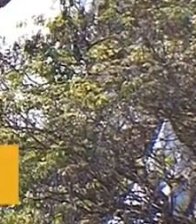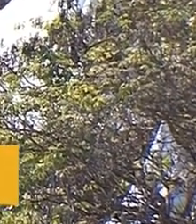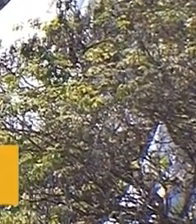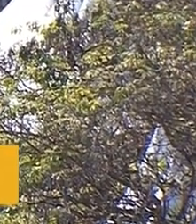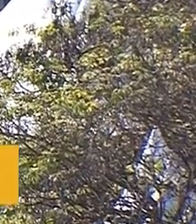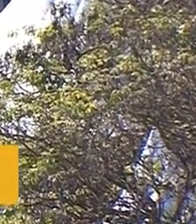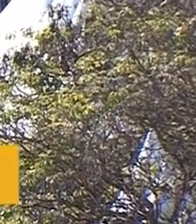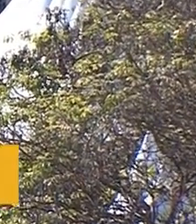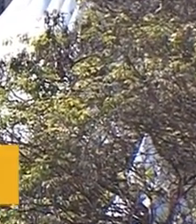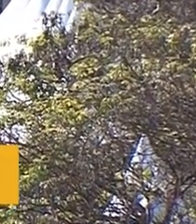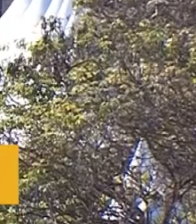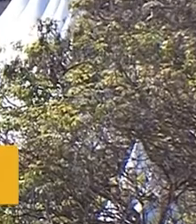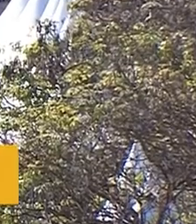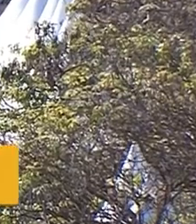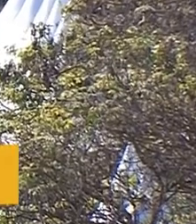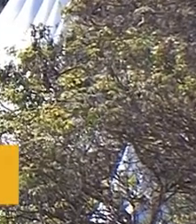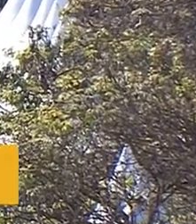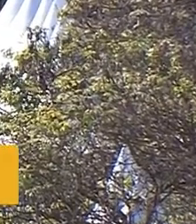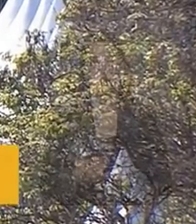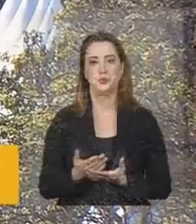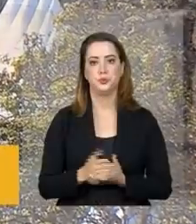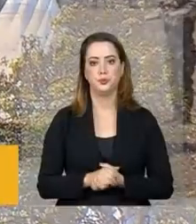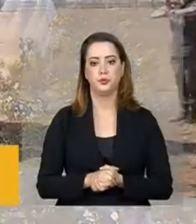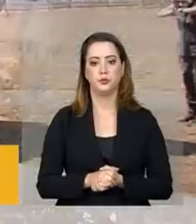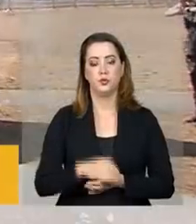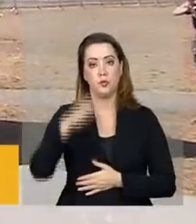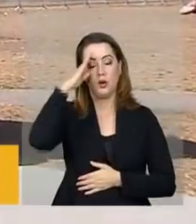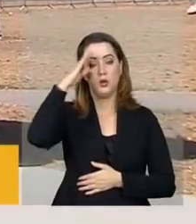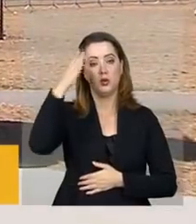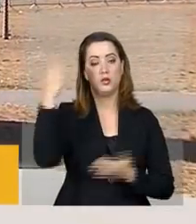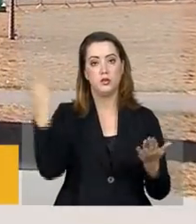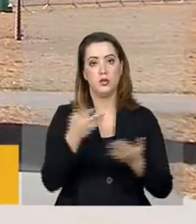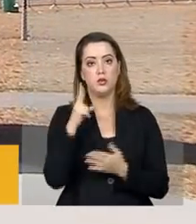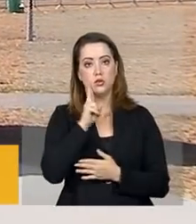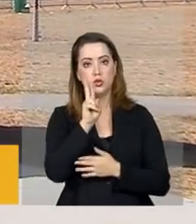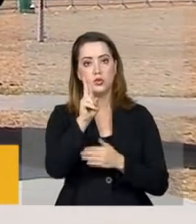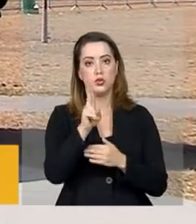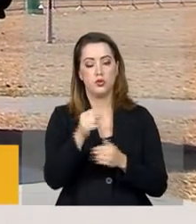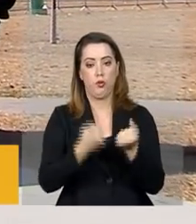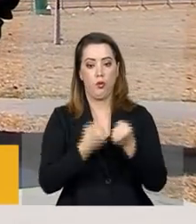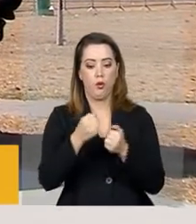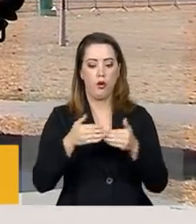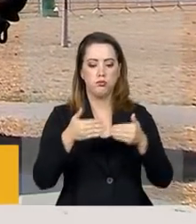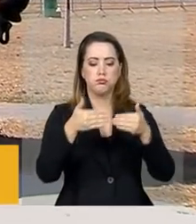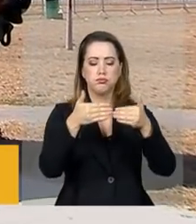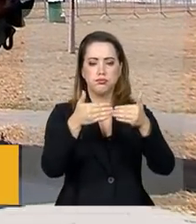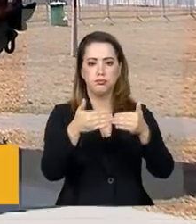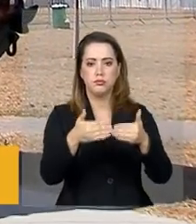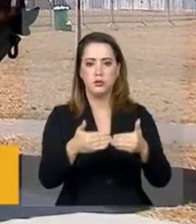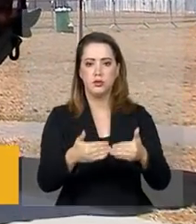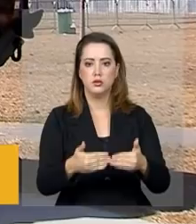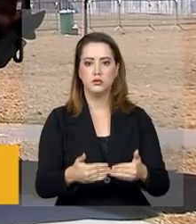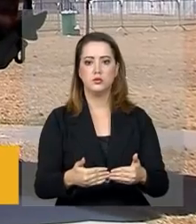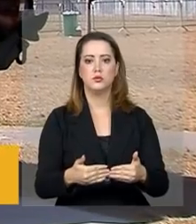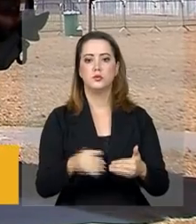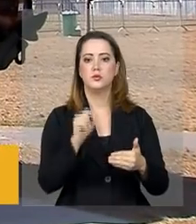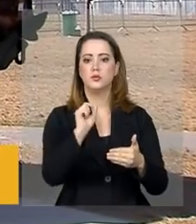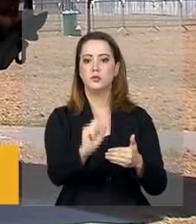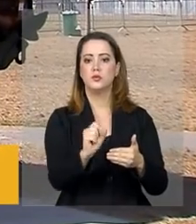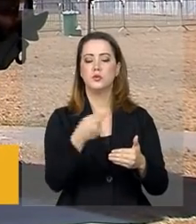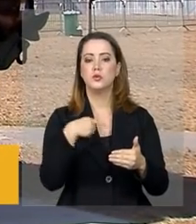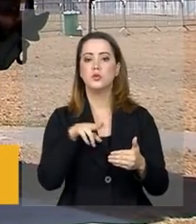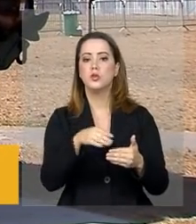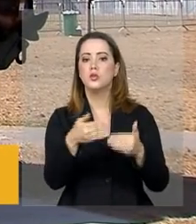Coronel, agora nós vimos que o carro onde está o General Leme se posicionou, nós estamos vendo o carro ali, o carro Guarani,